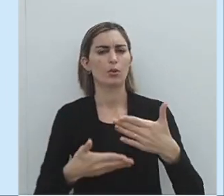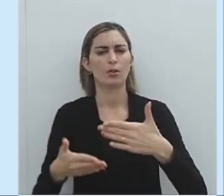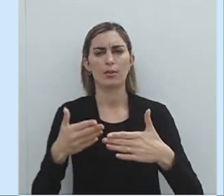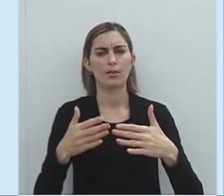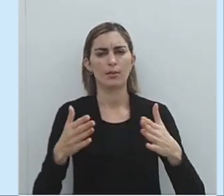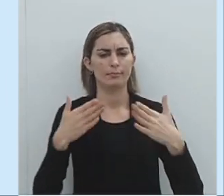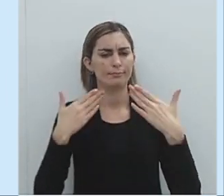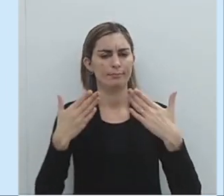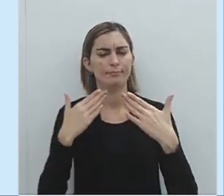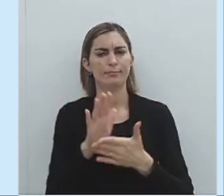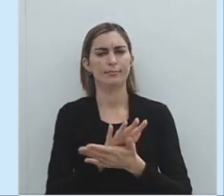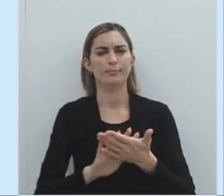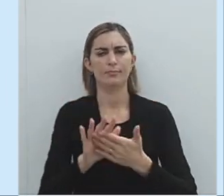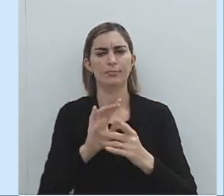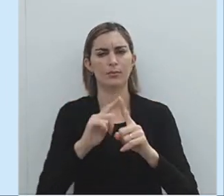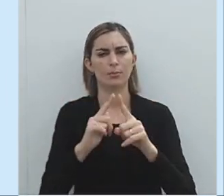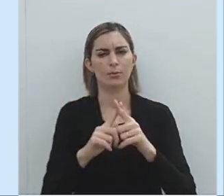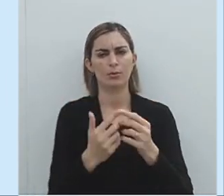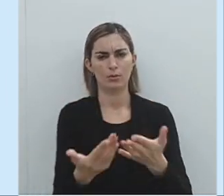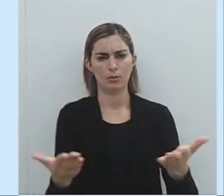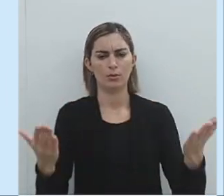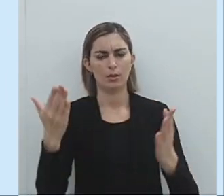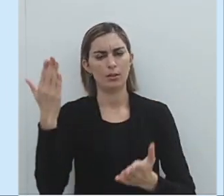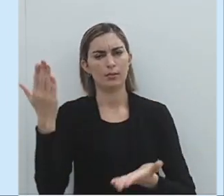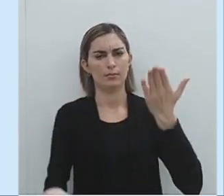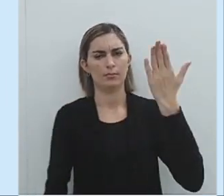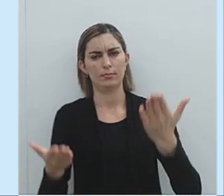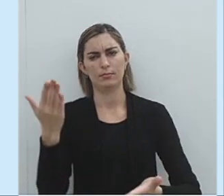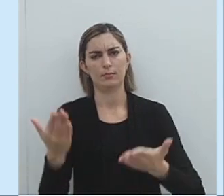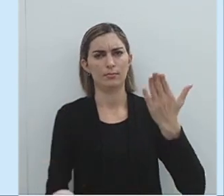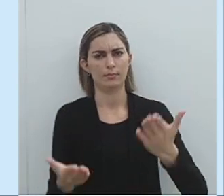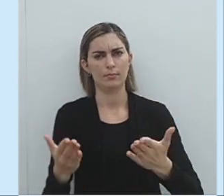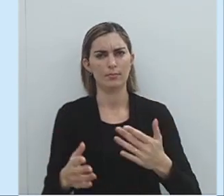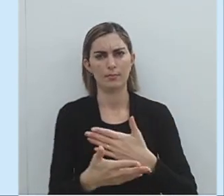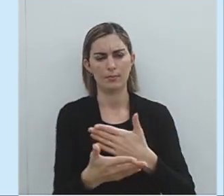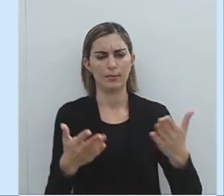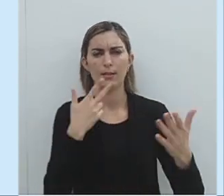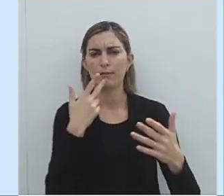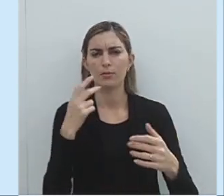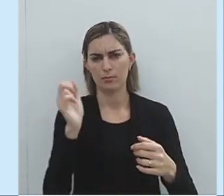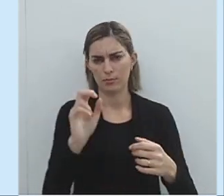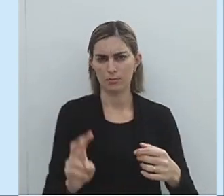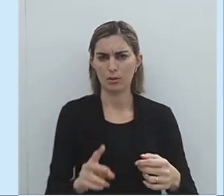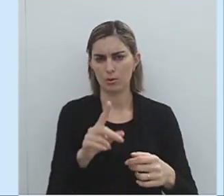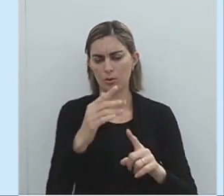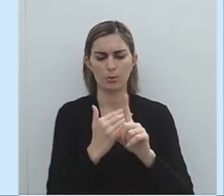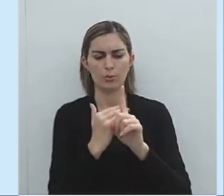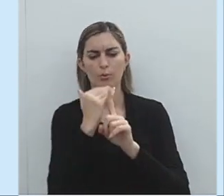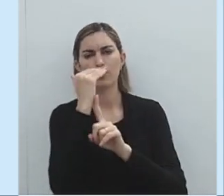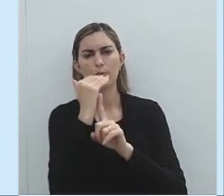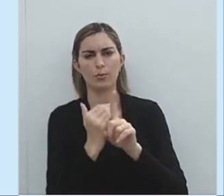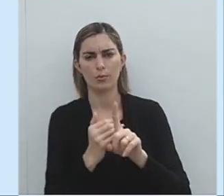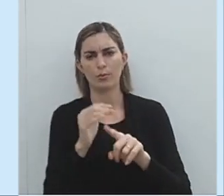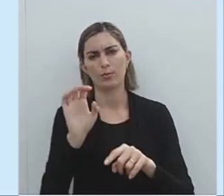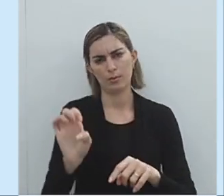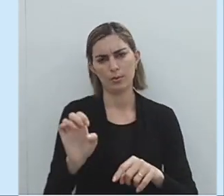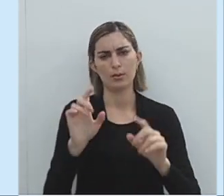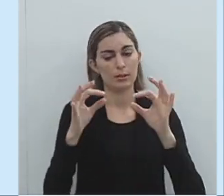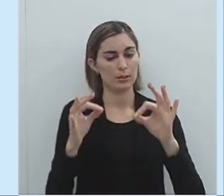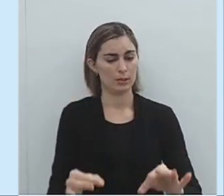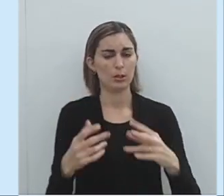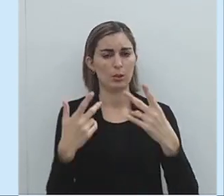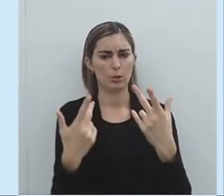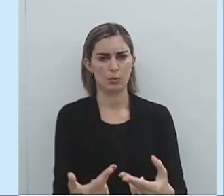mais trocar o calor porque eles estão em equilíbrio. Né? Aí diz, uma vez que sua temperatura é